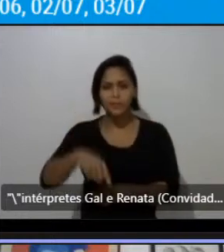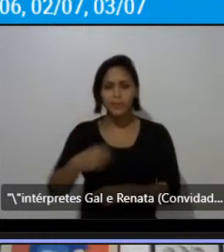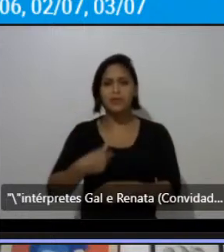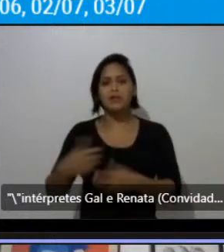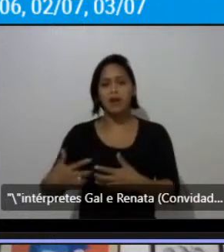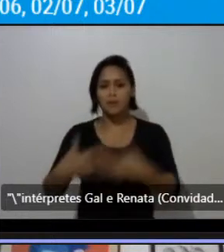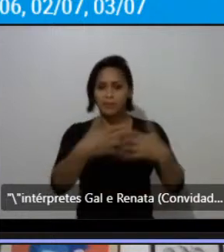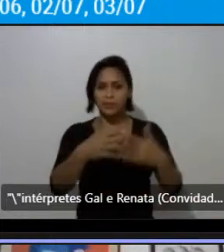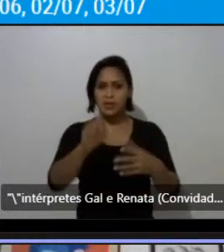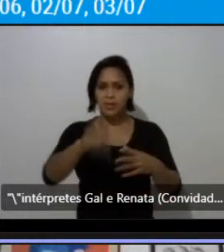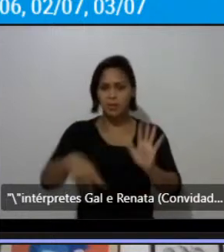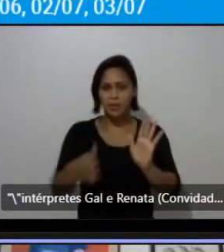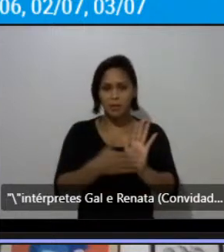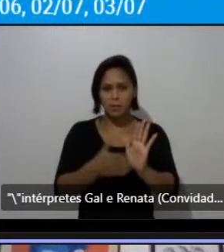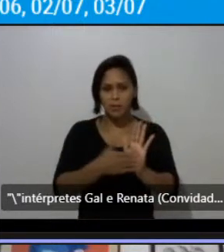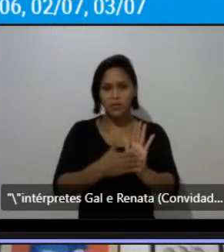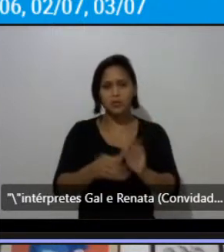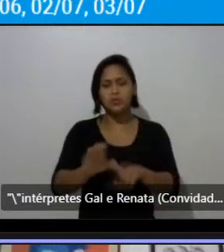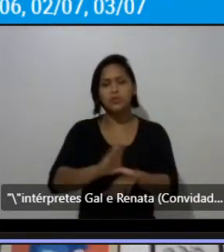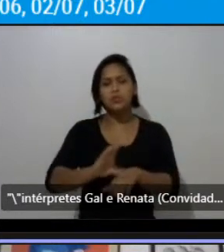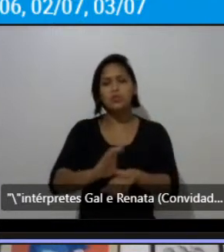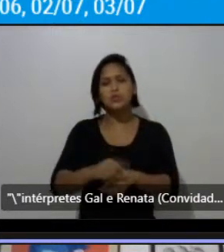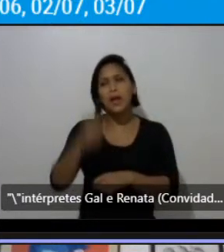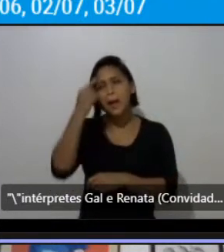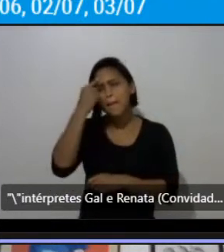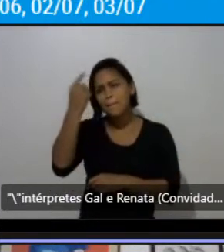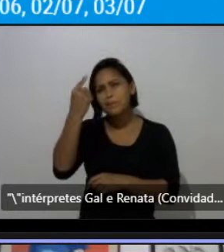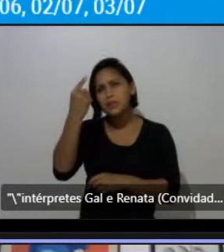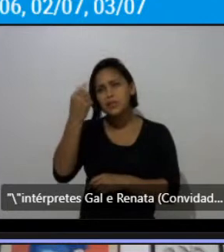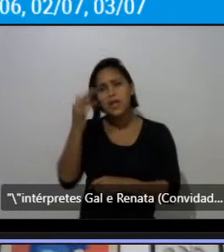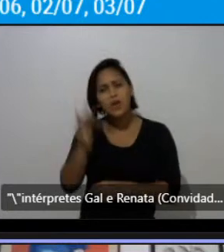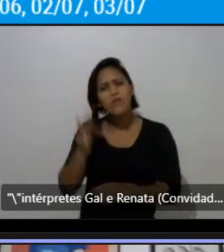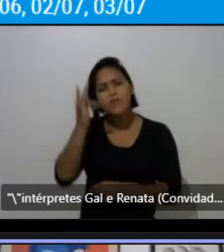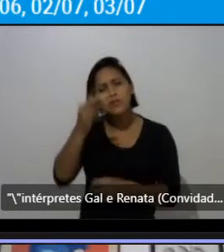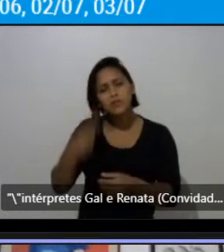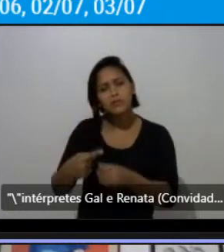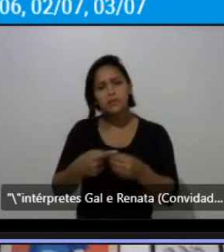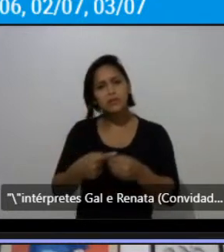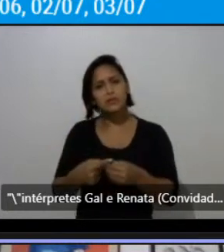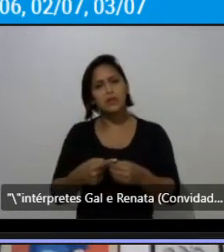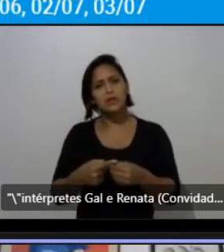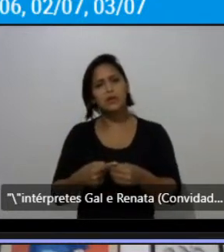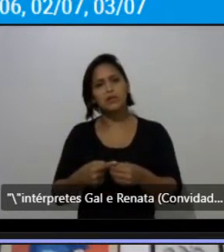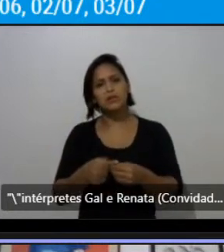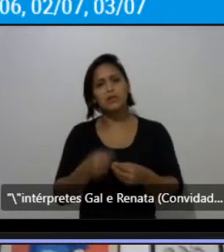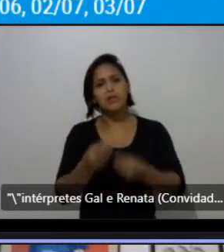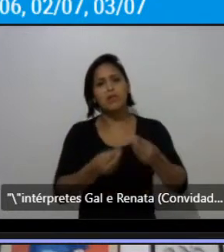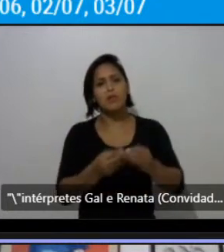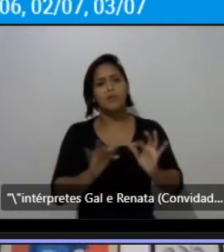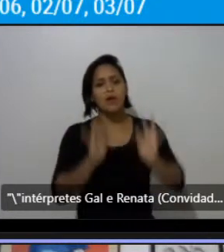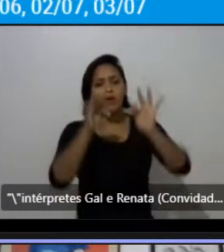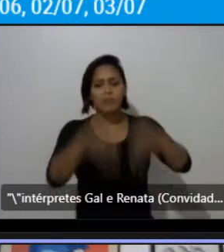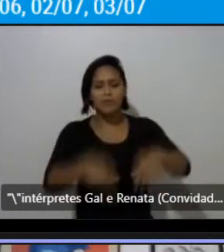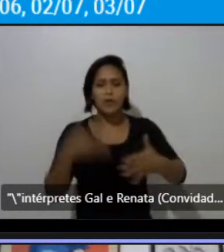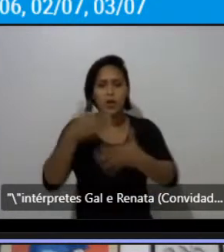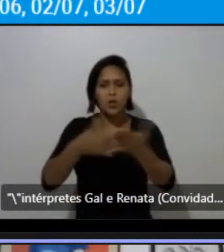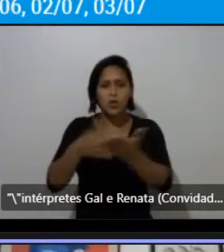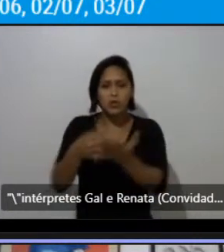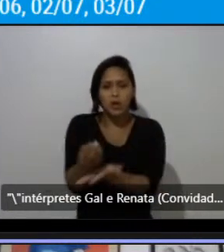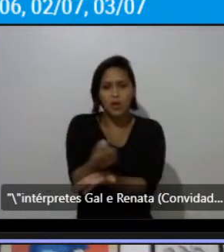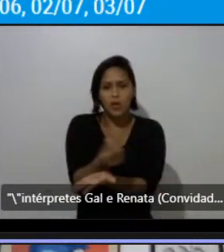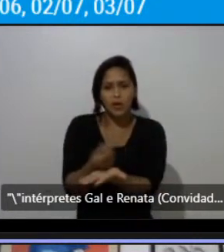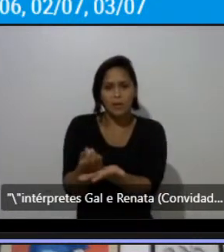atrelada aí à proposta do curso, é pensar o território, né, pra, ainda como a última fronteira do capital, né,